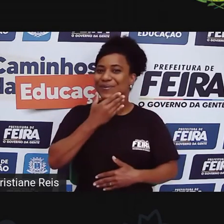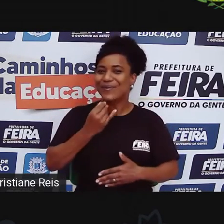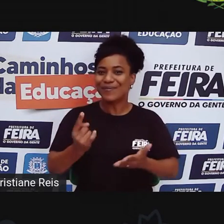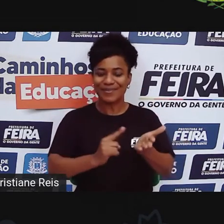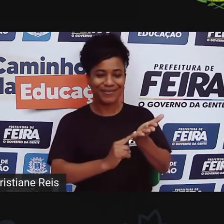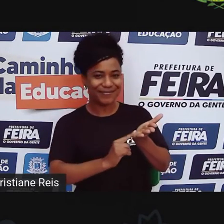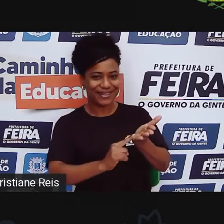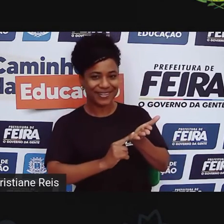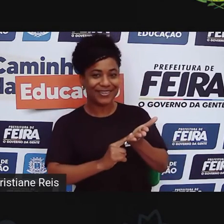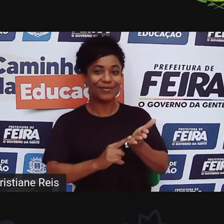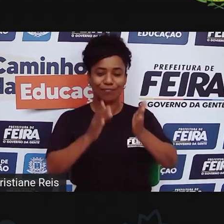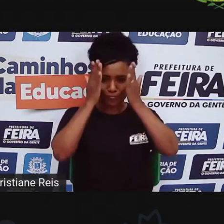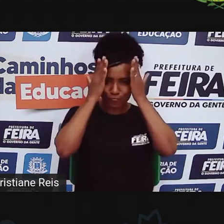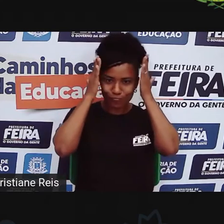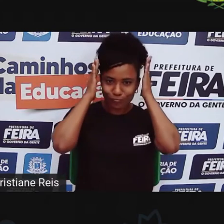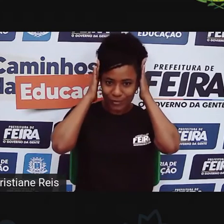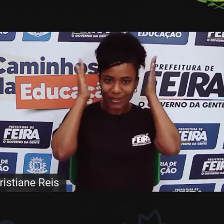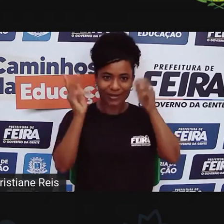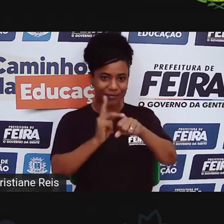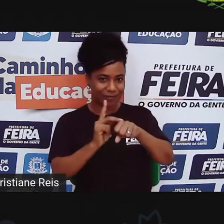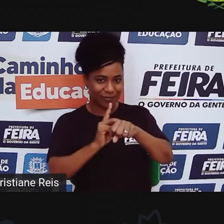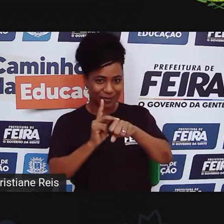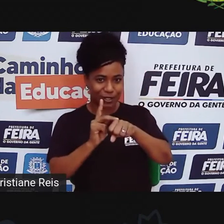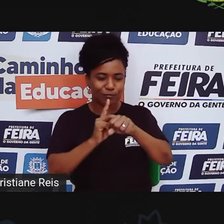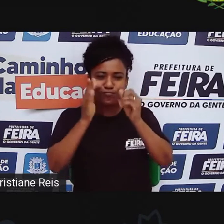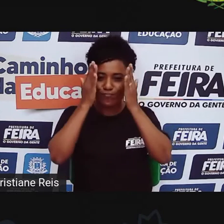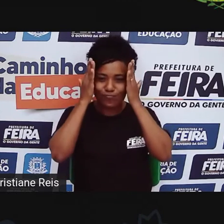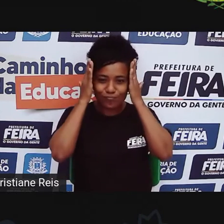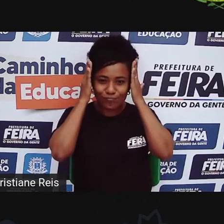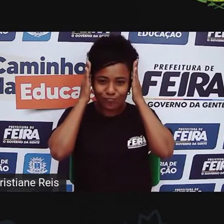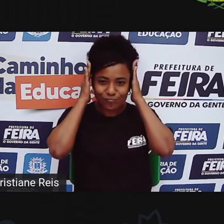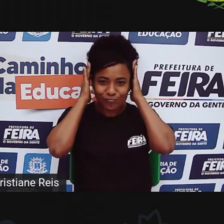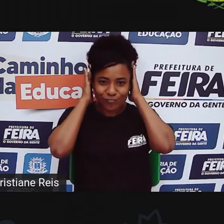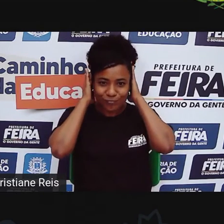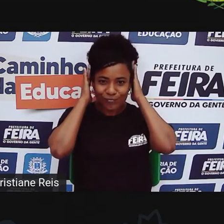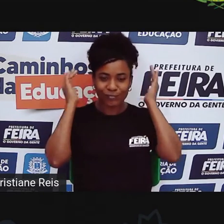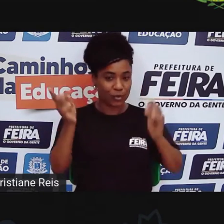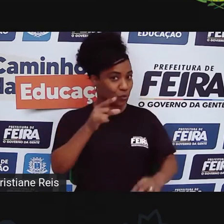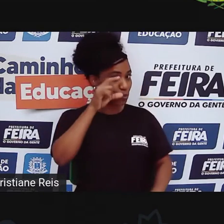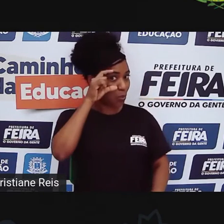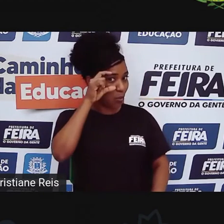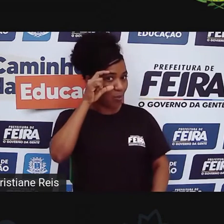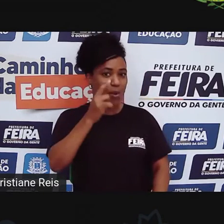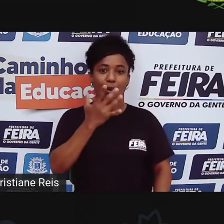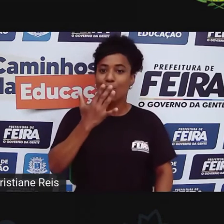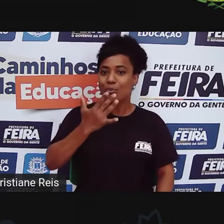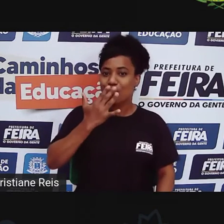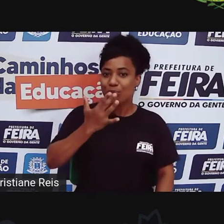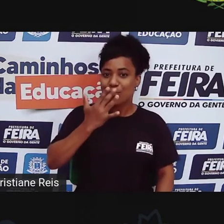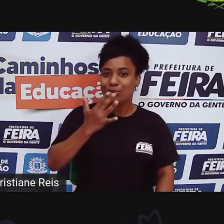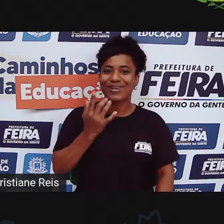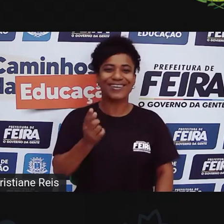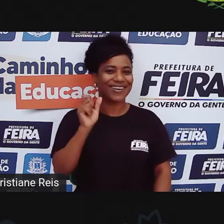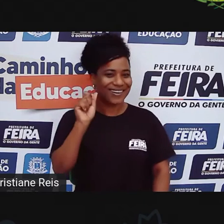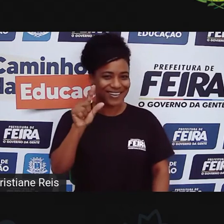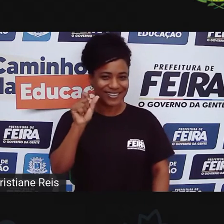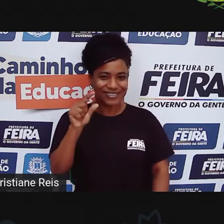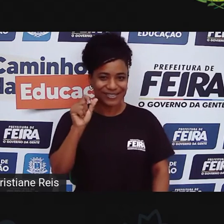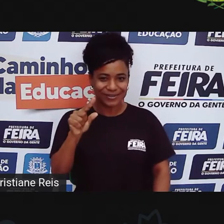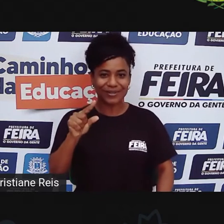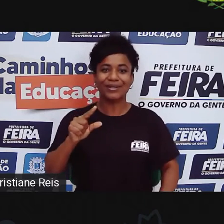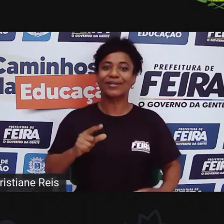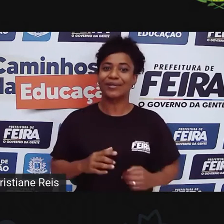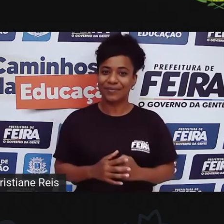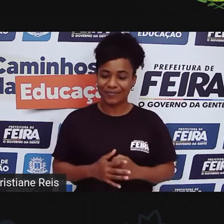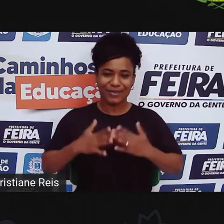tenho cabelo preto, que está um pouquinho curto agora, uso um óculos de armação azul, estou vestindo uma camisa, eu não sei